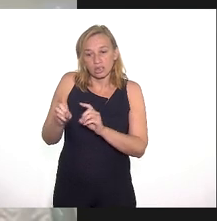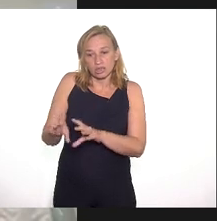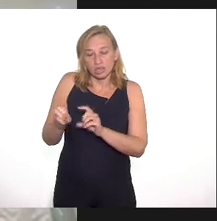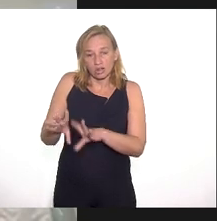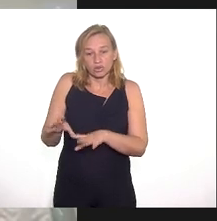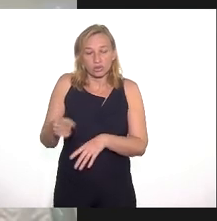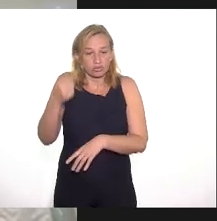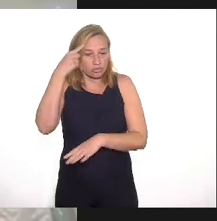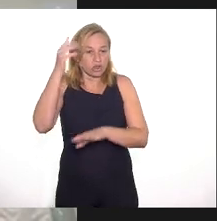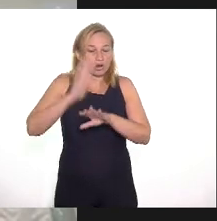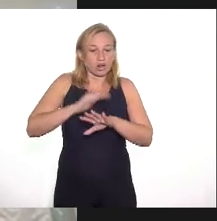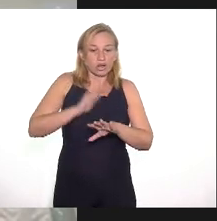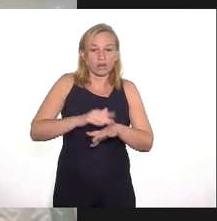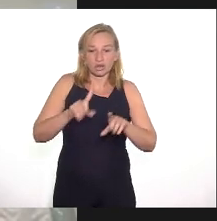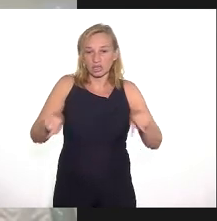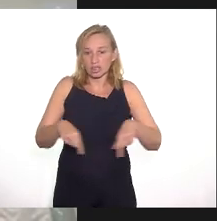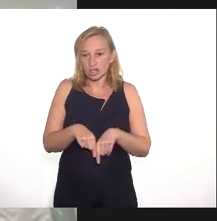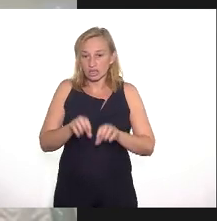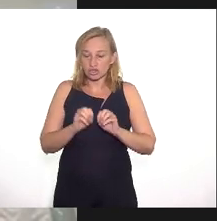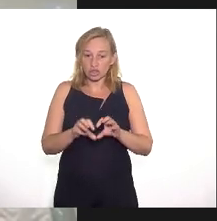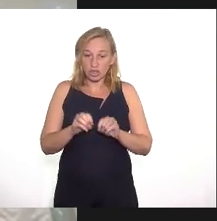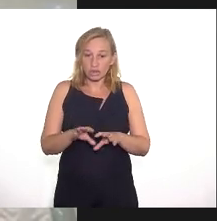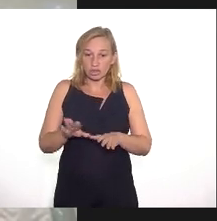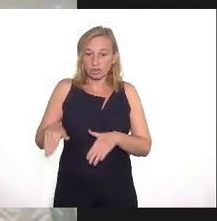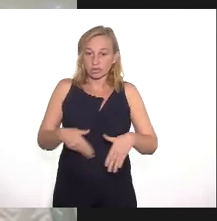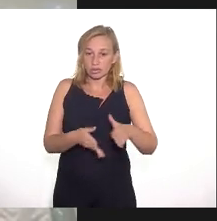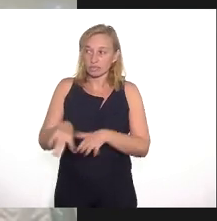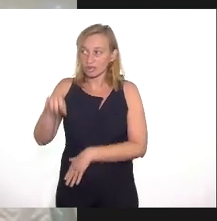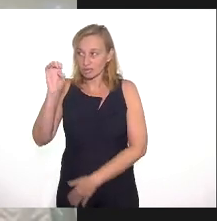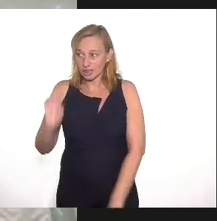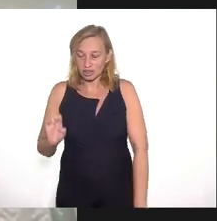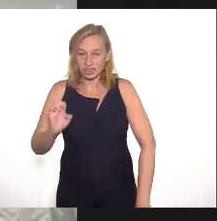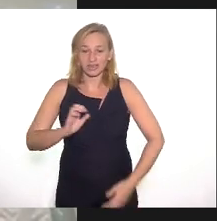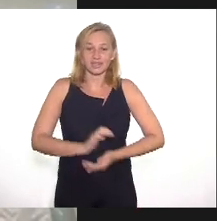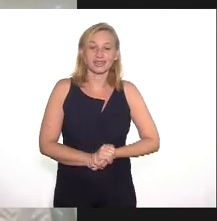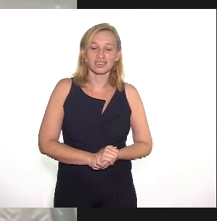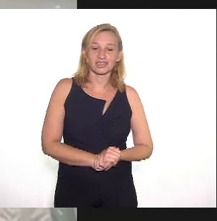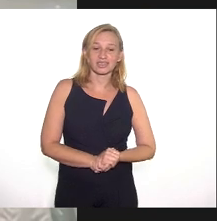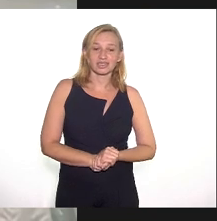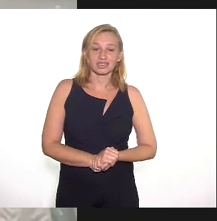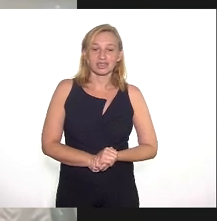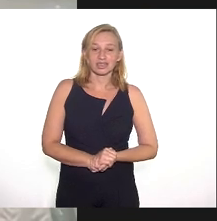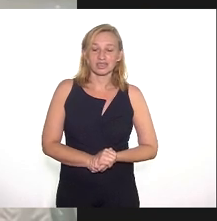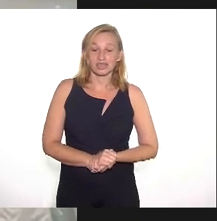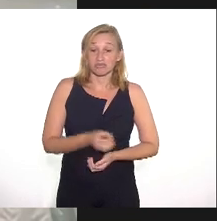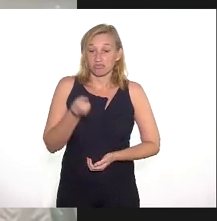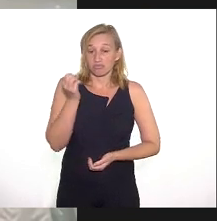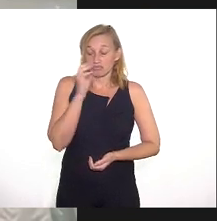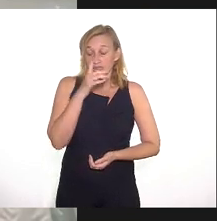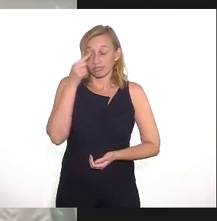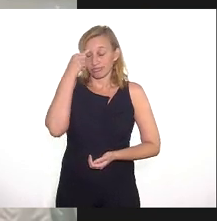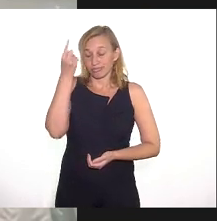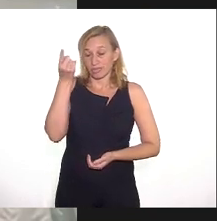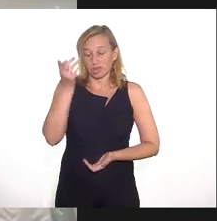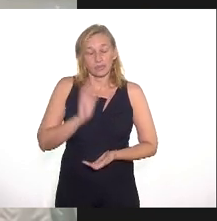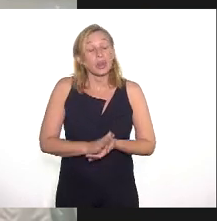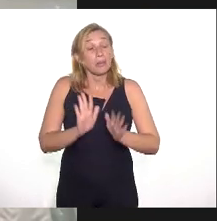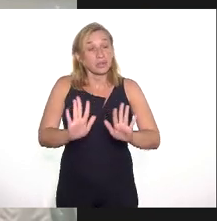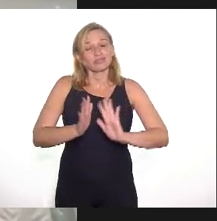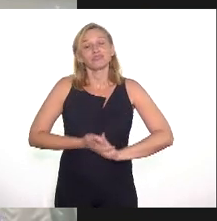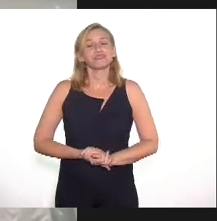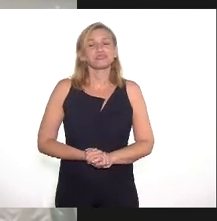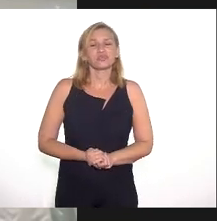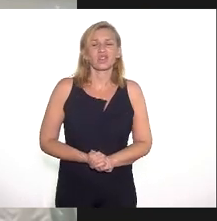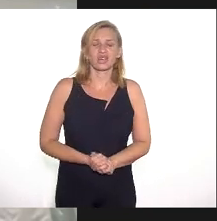aula, ela tomou um caminho da esquerda, um caminho repugnante por suas ideias. Agora,